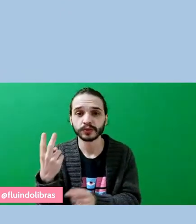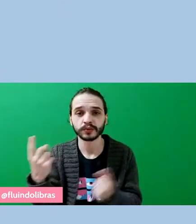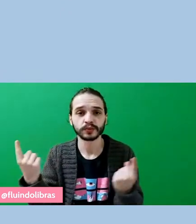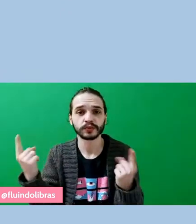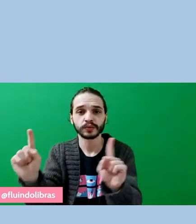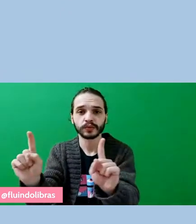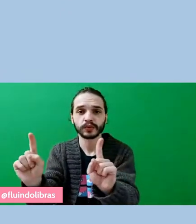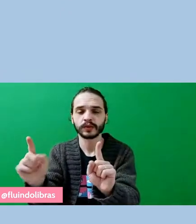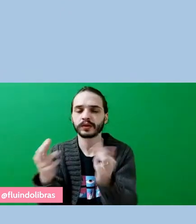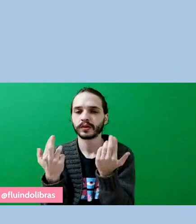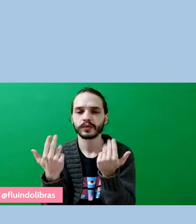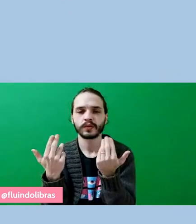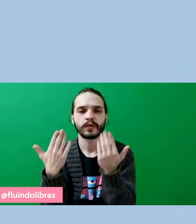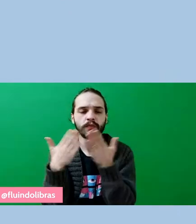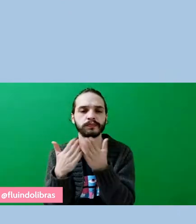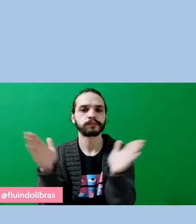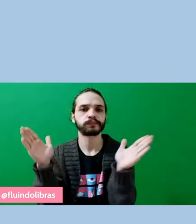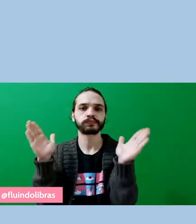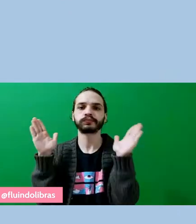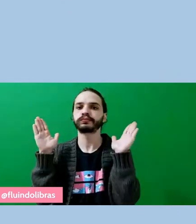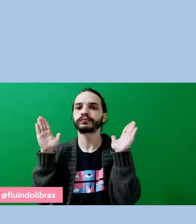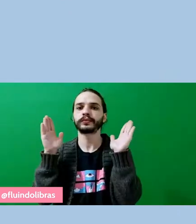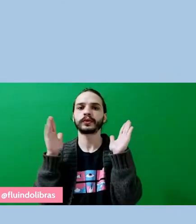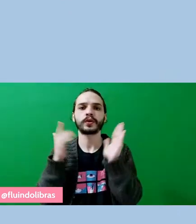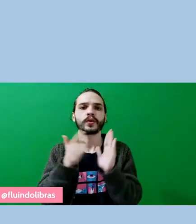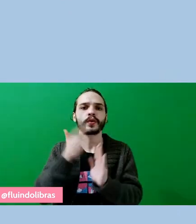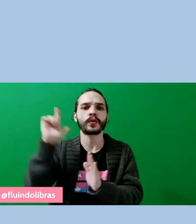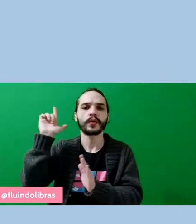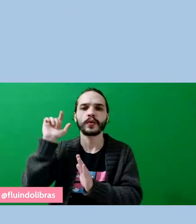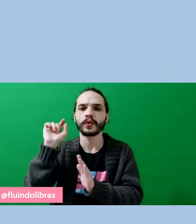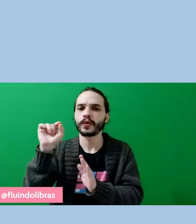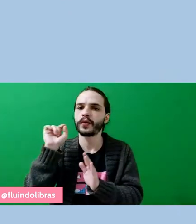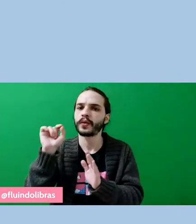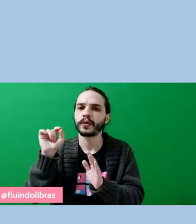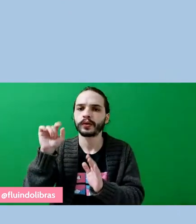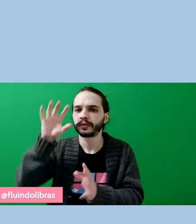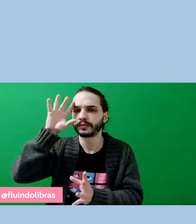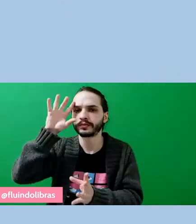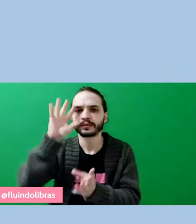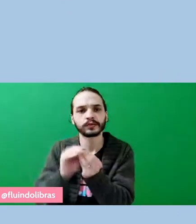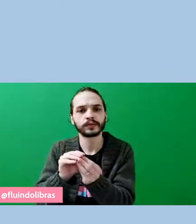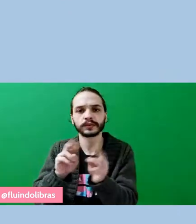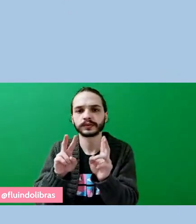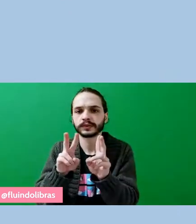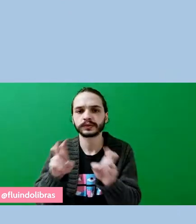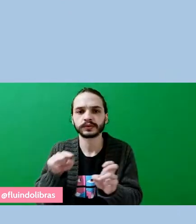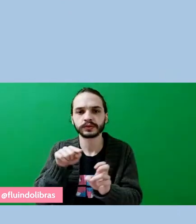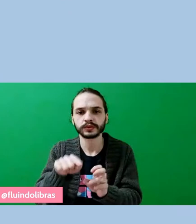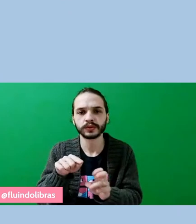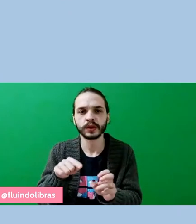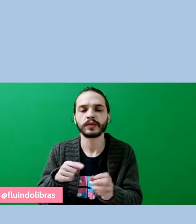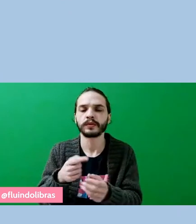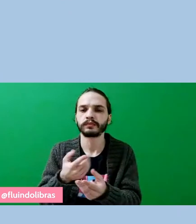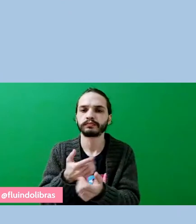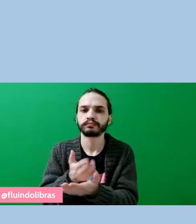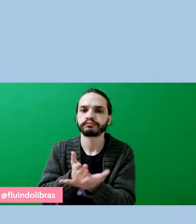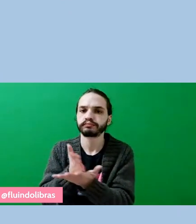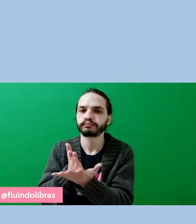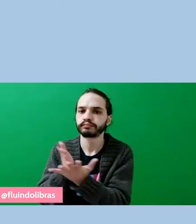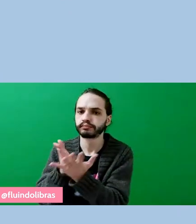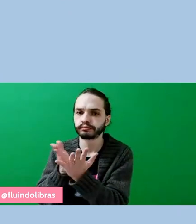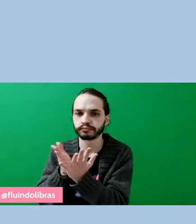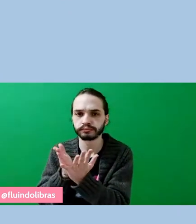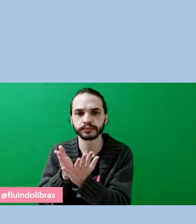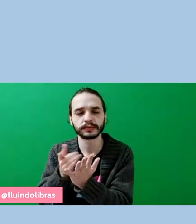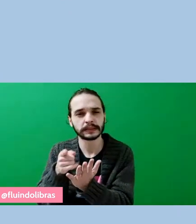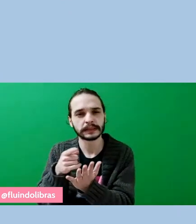que abriu um outro um prisma novo, assim, no texto. De repente começou a vir milhões de reflexos. E a gente decidiu